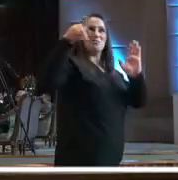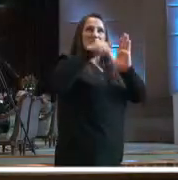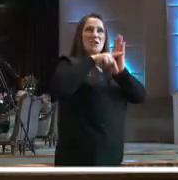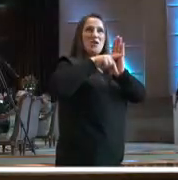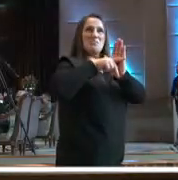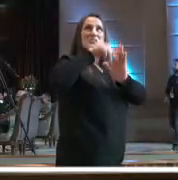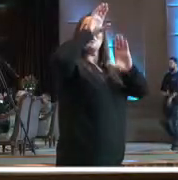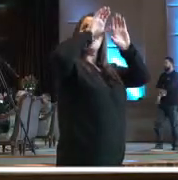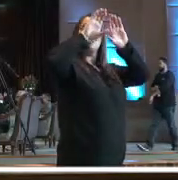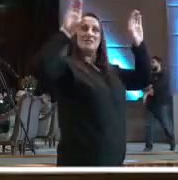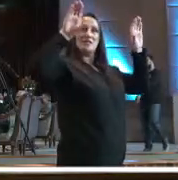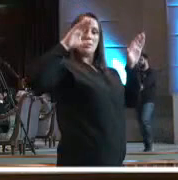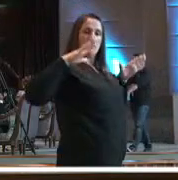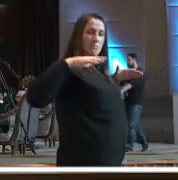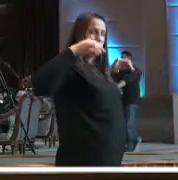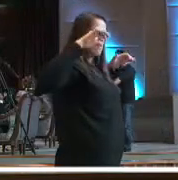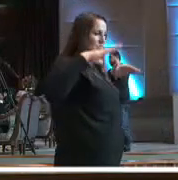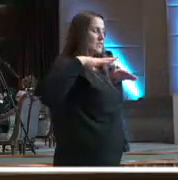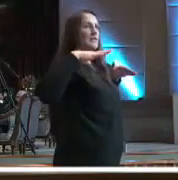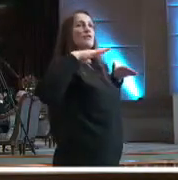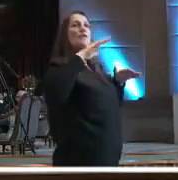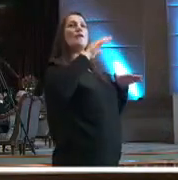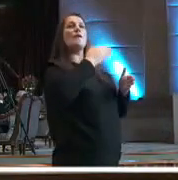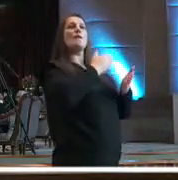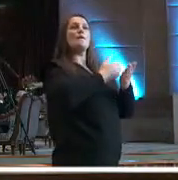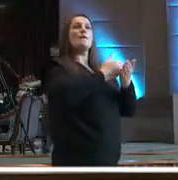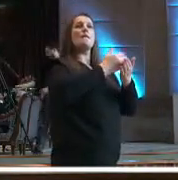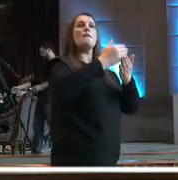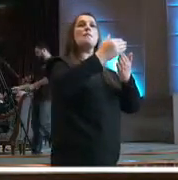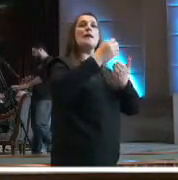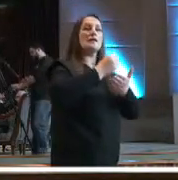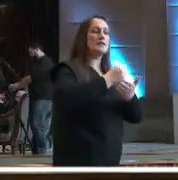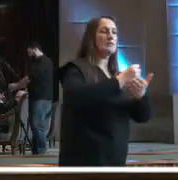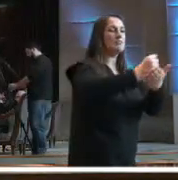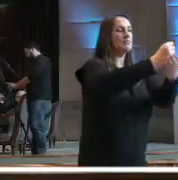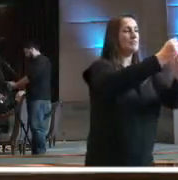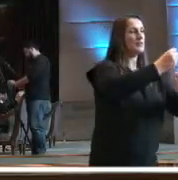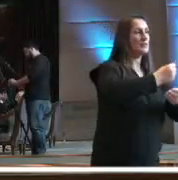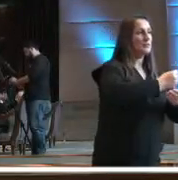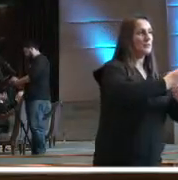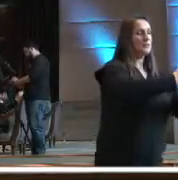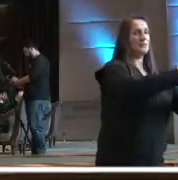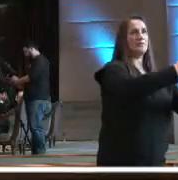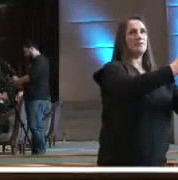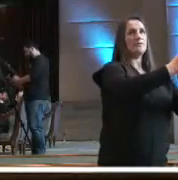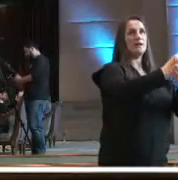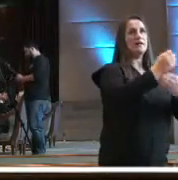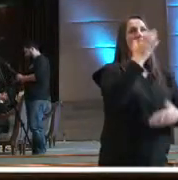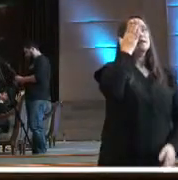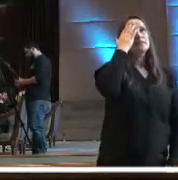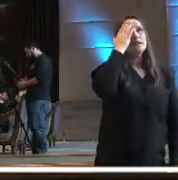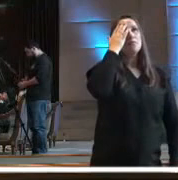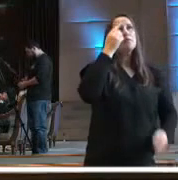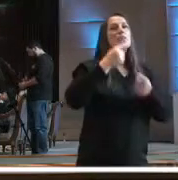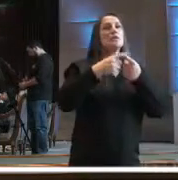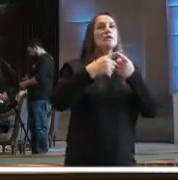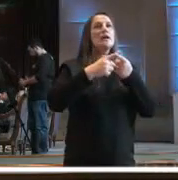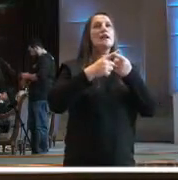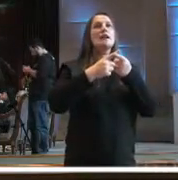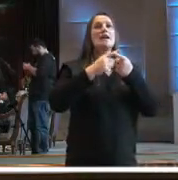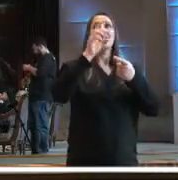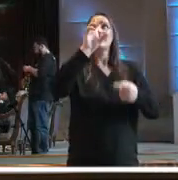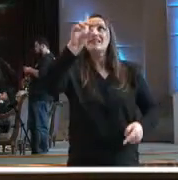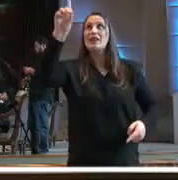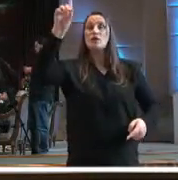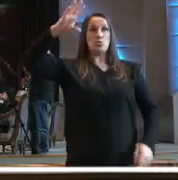se movem. Sabe por que a Bíblia é chamado o Deus da Bíblia chama de Deus dos exércitos? Não é porque